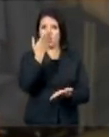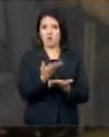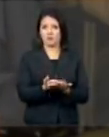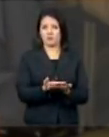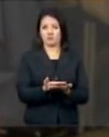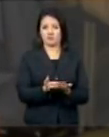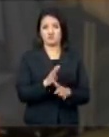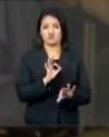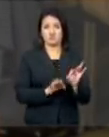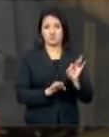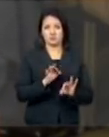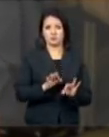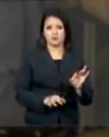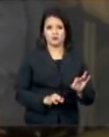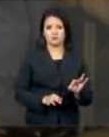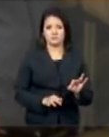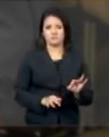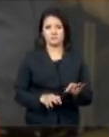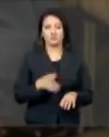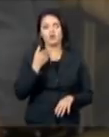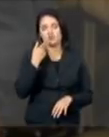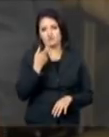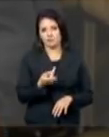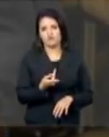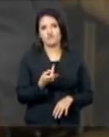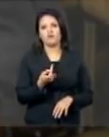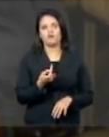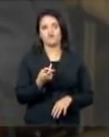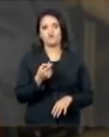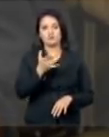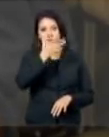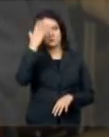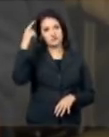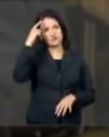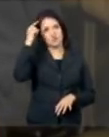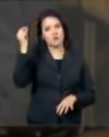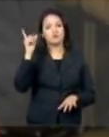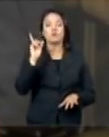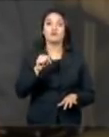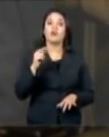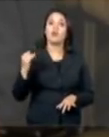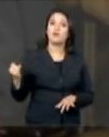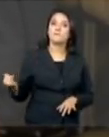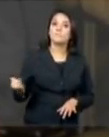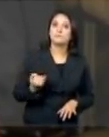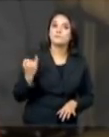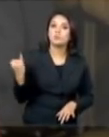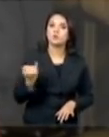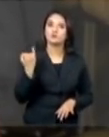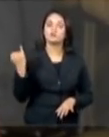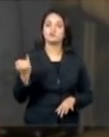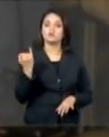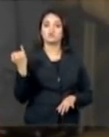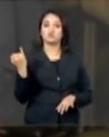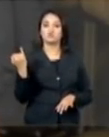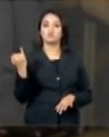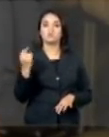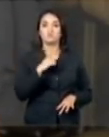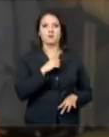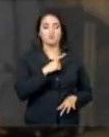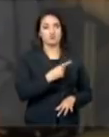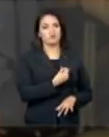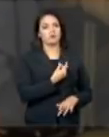necessita calar é se uma passagem nem que é condição fundamental para uma uma pacífica vida